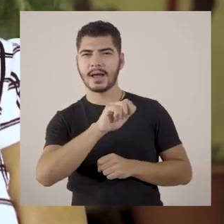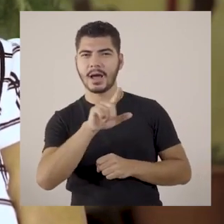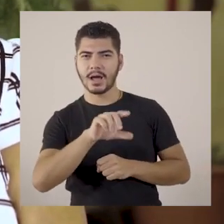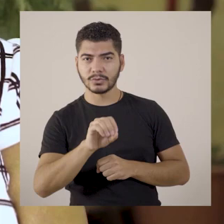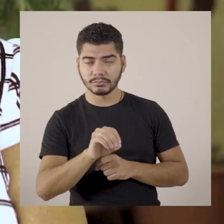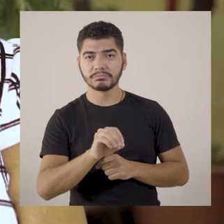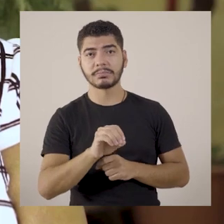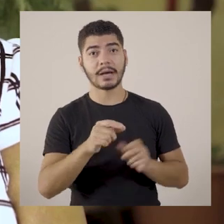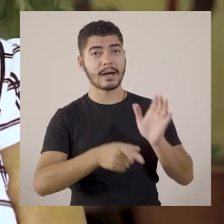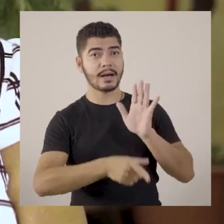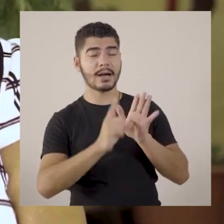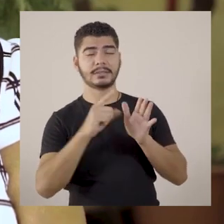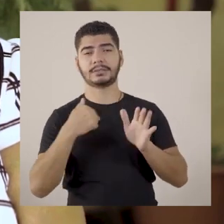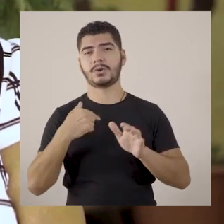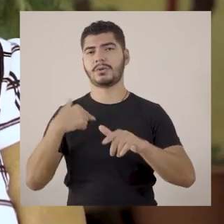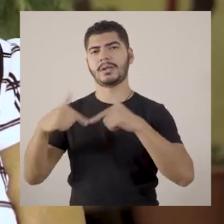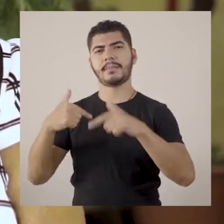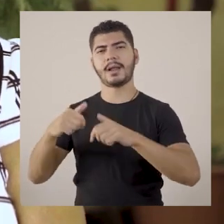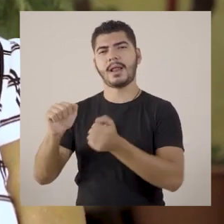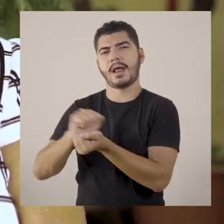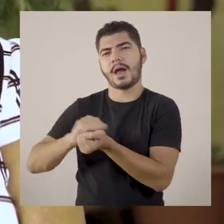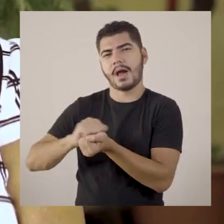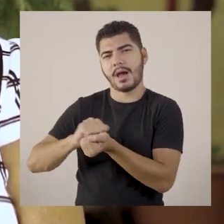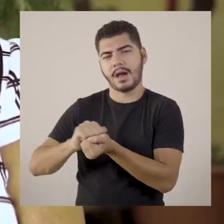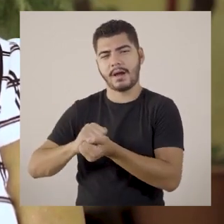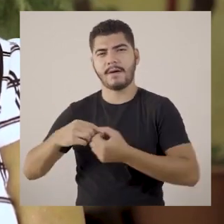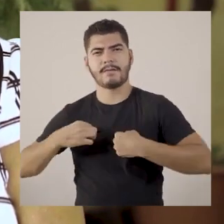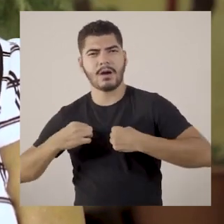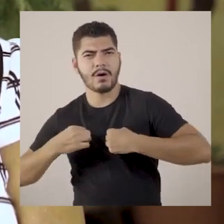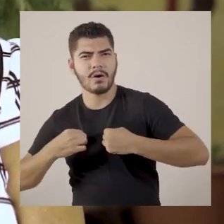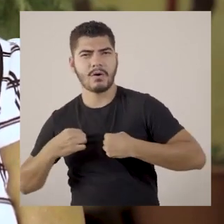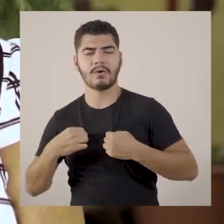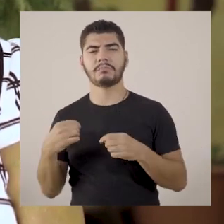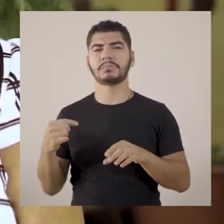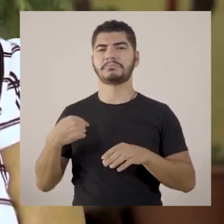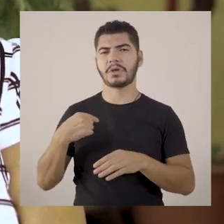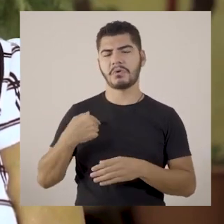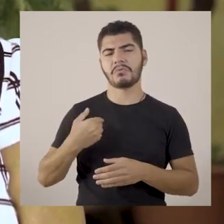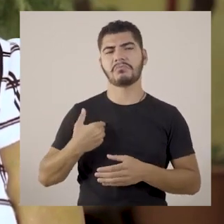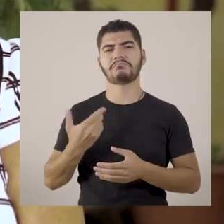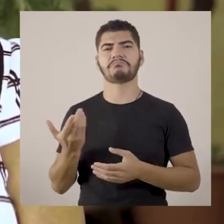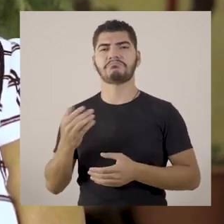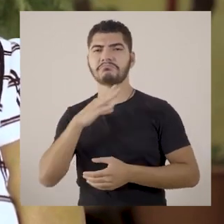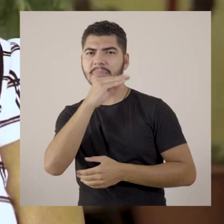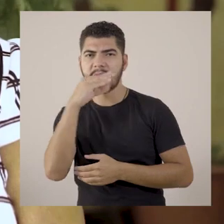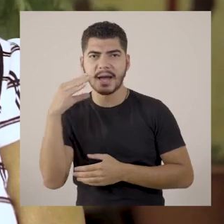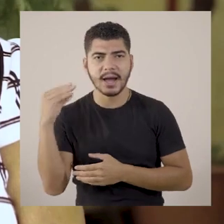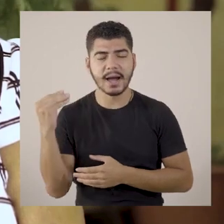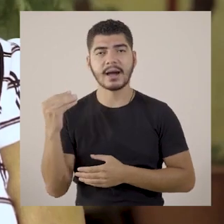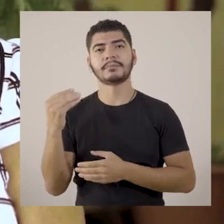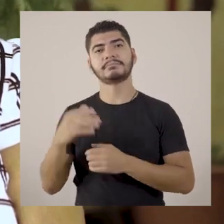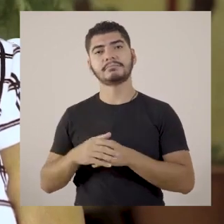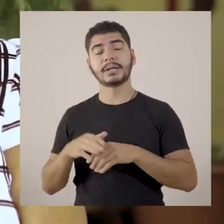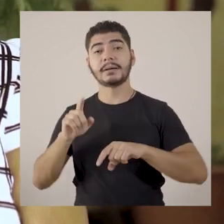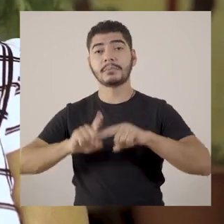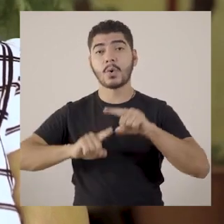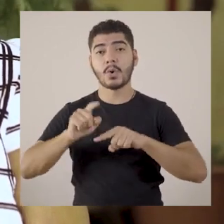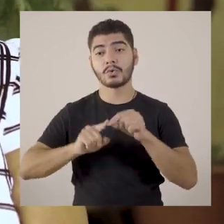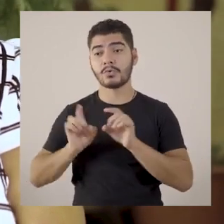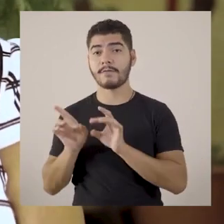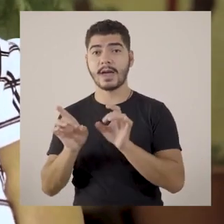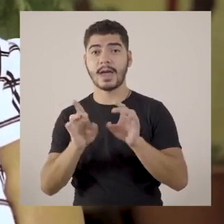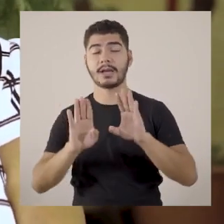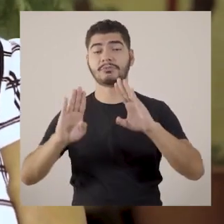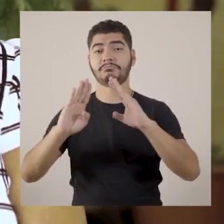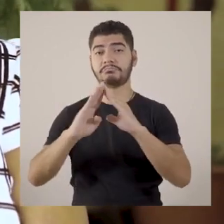de eu ir para o Matarazzo, eu trabalhei, fui lavar roupa, fui trabalhar de empregada, fui vender produto de